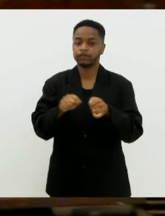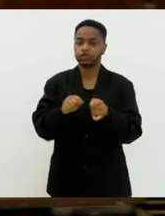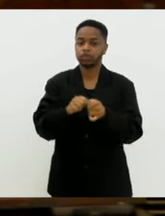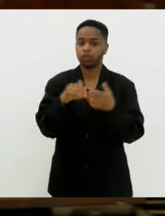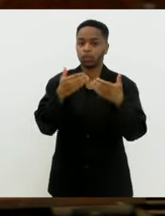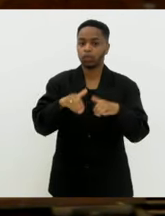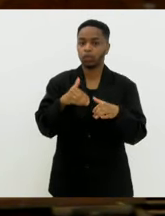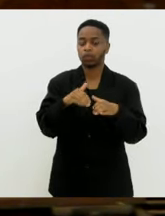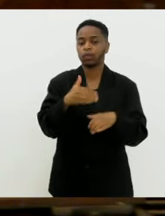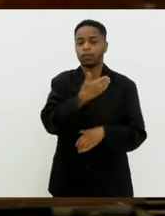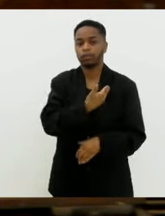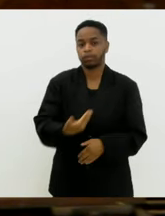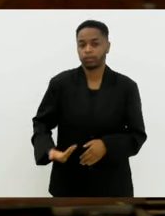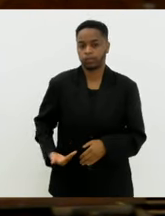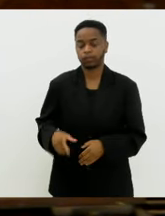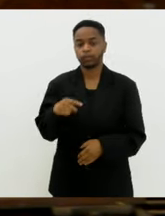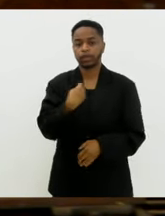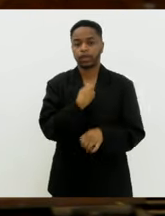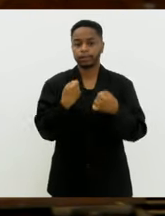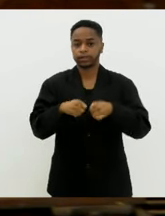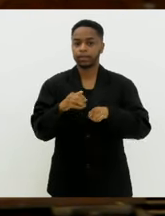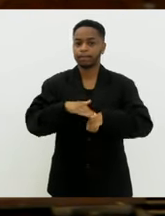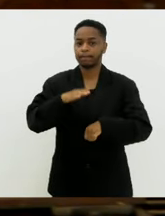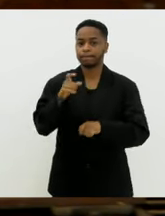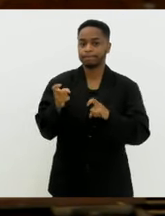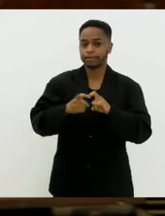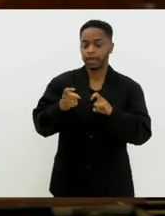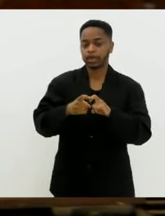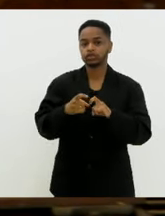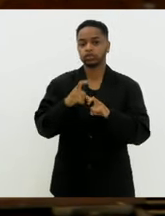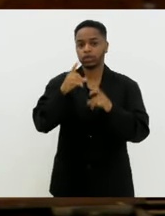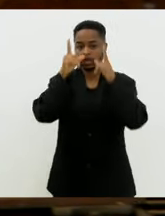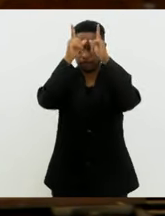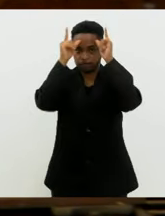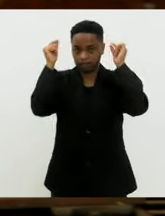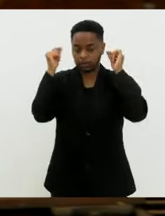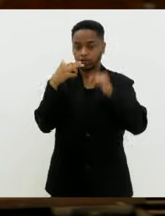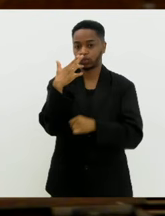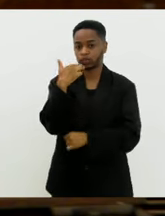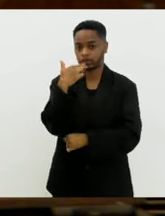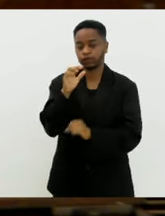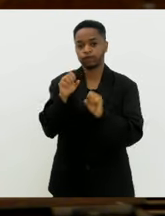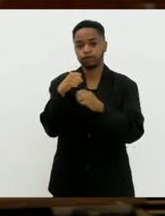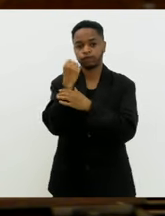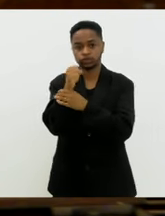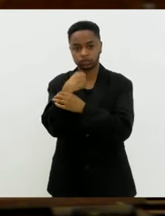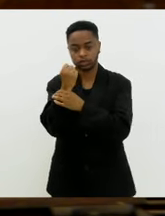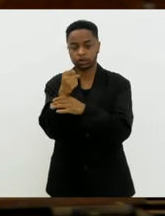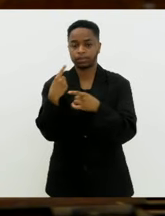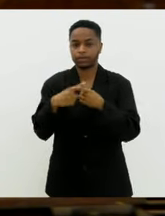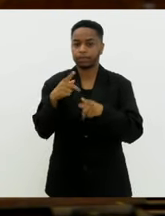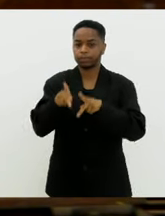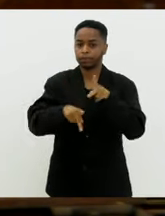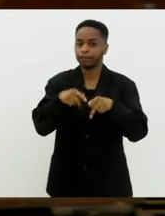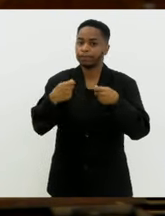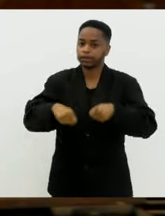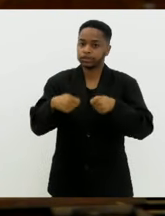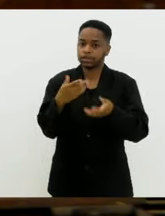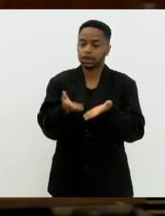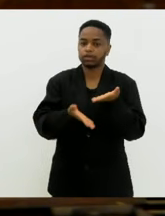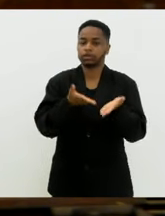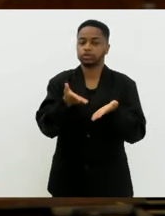saúde. Precisamos de mais médicos, enfermeiros, nutricionistas, fisioterapeutas. A população precisa de